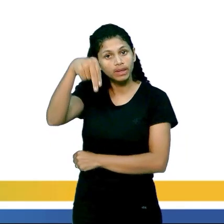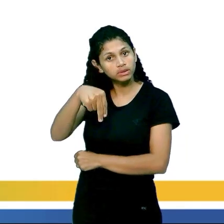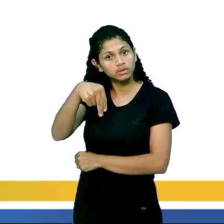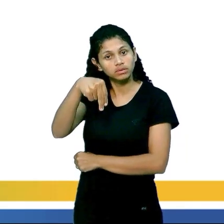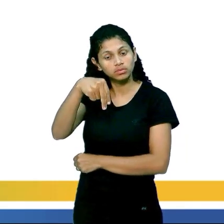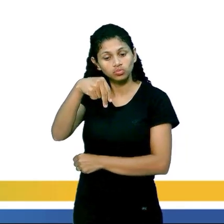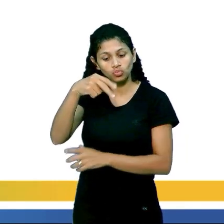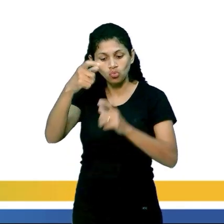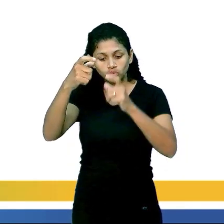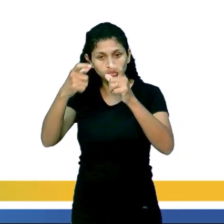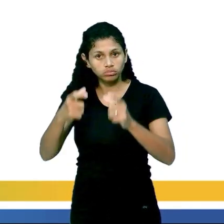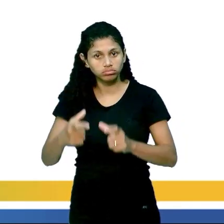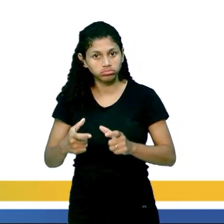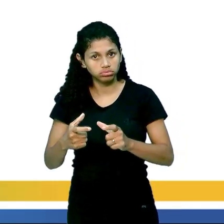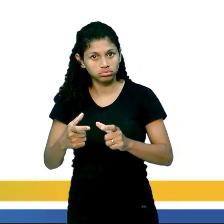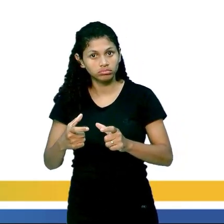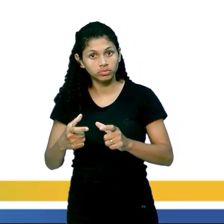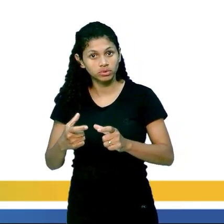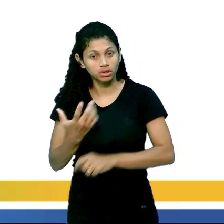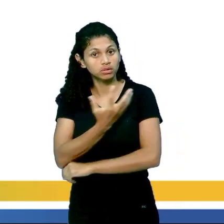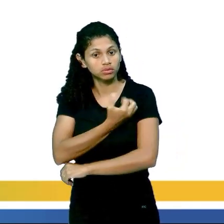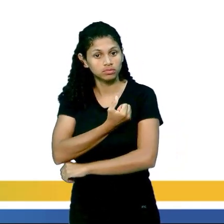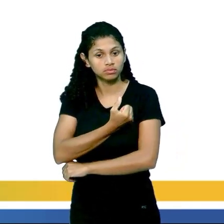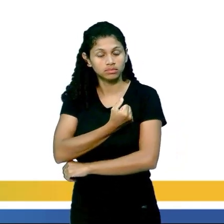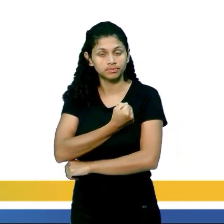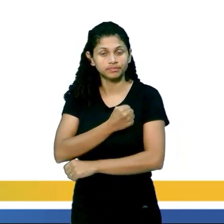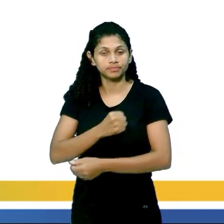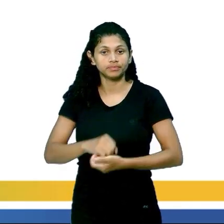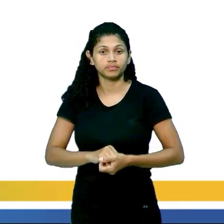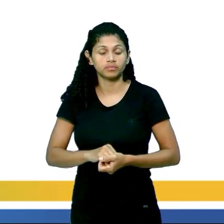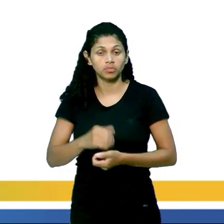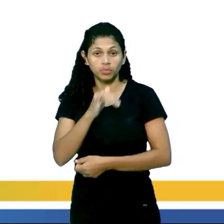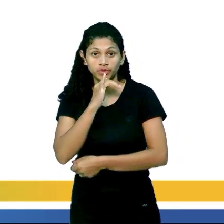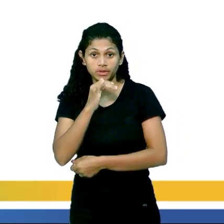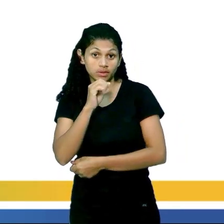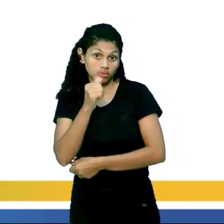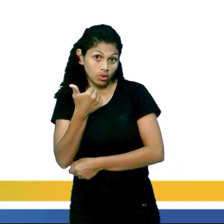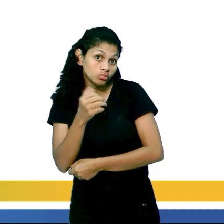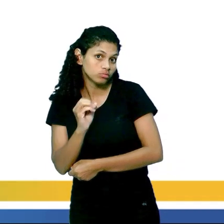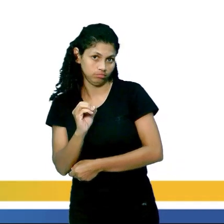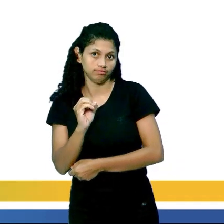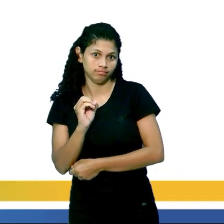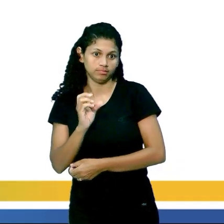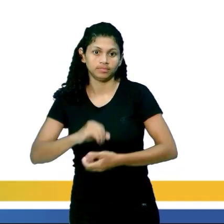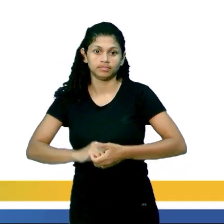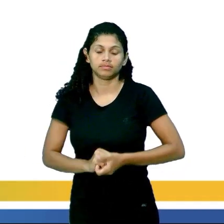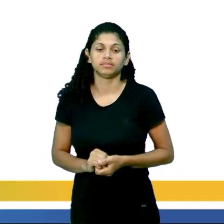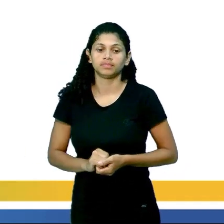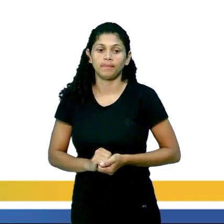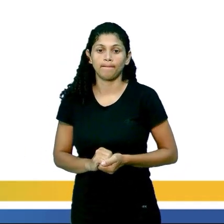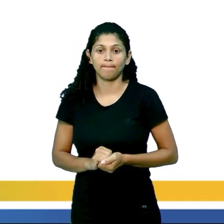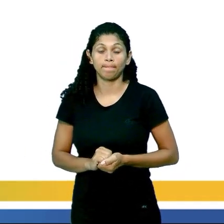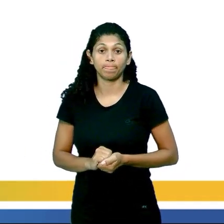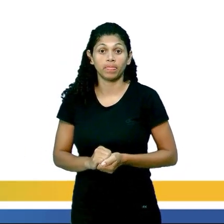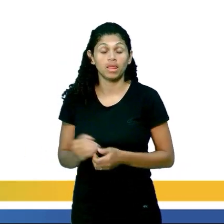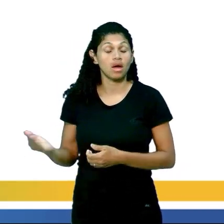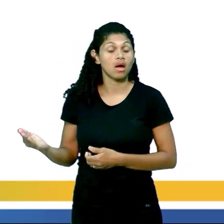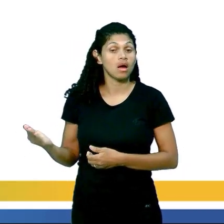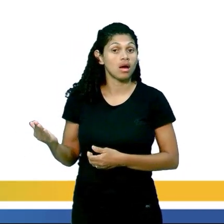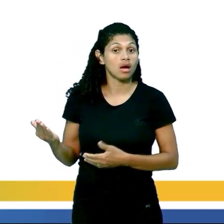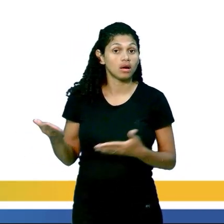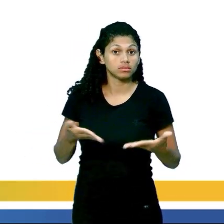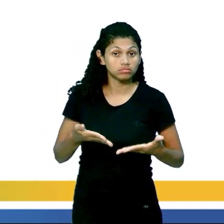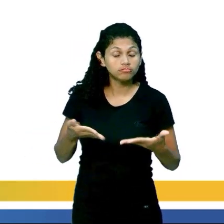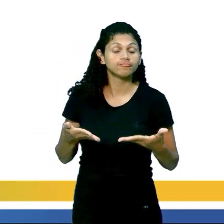estou lhe falando, seria o 10, ok? Mas, sem perca de tempo, vamos às nossas questões